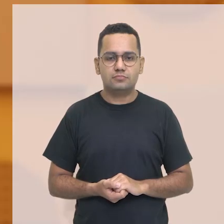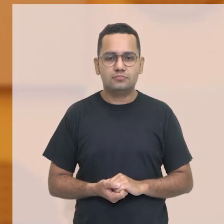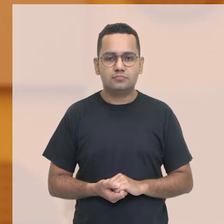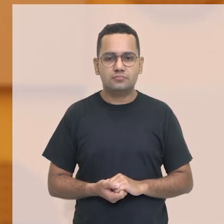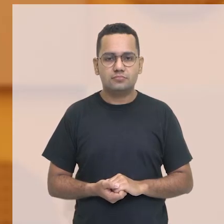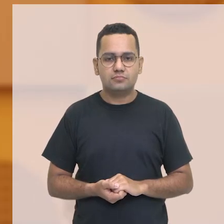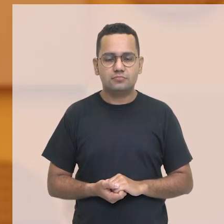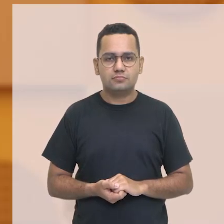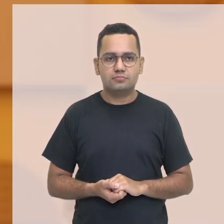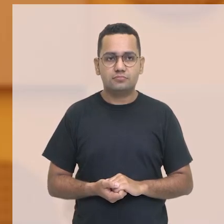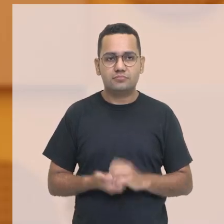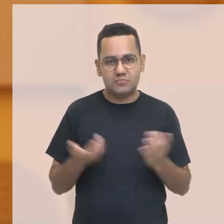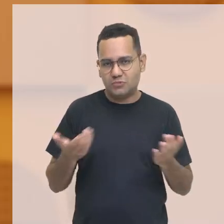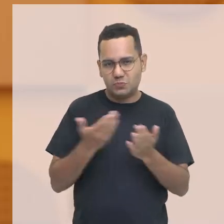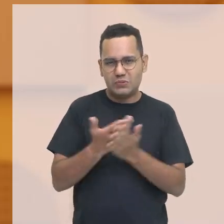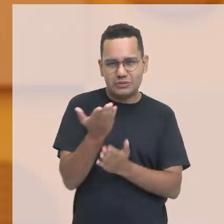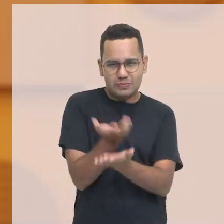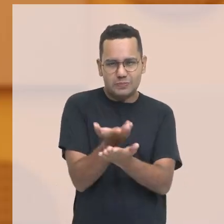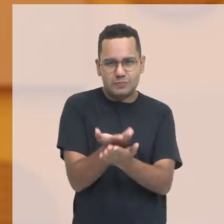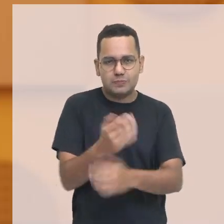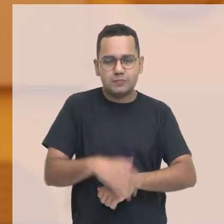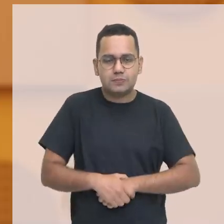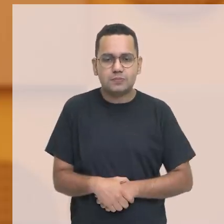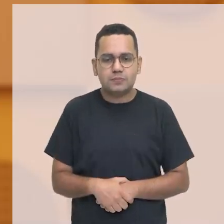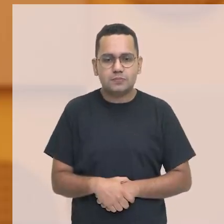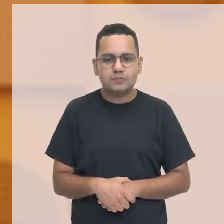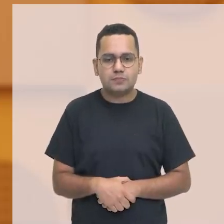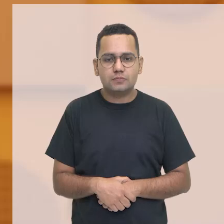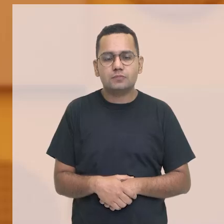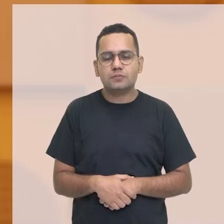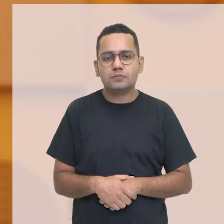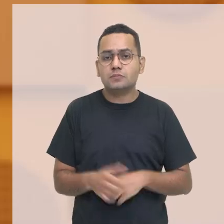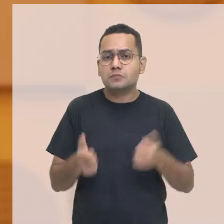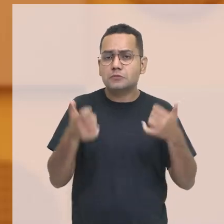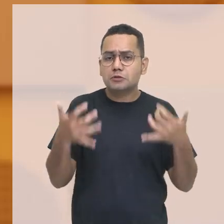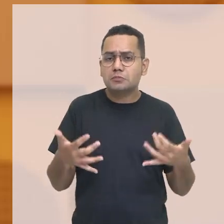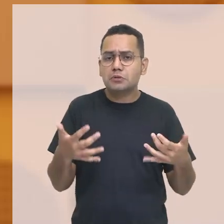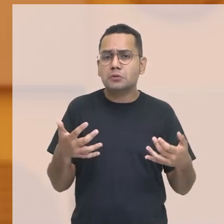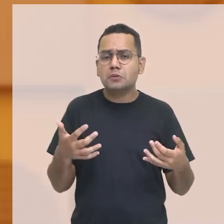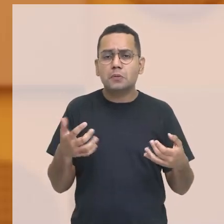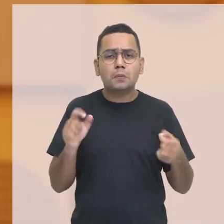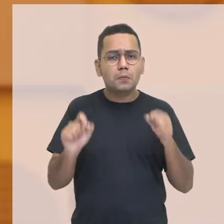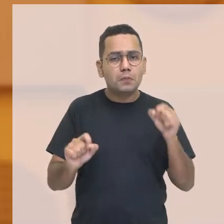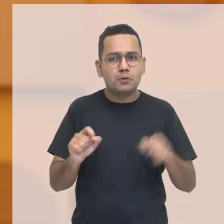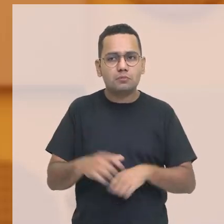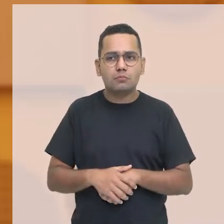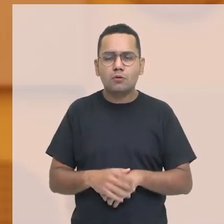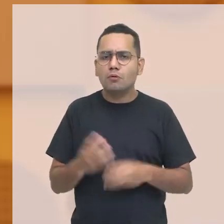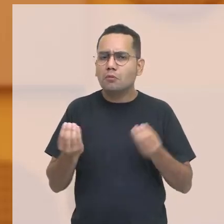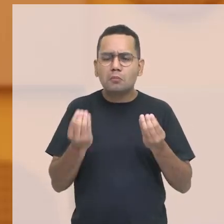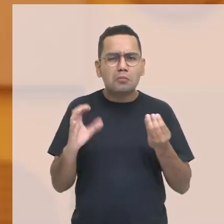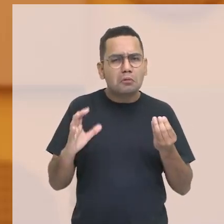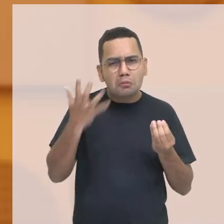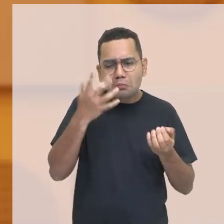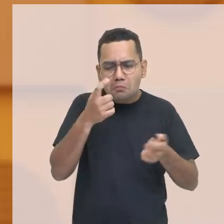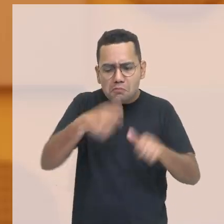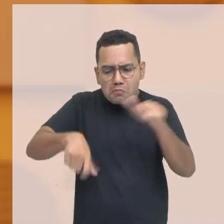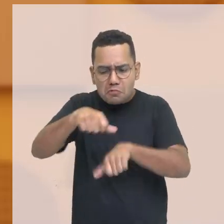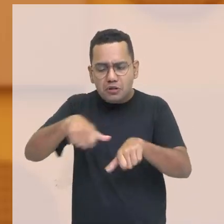Então, queridos, iniciando a nossa aula, vamos falar sobre como aconteceu aí as mudanças na Segunda Guerra